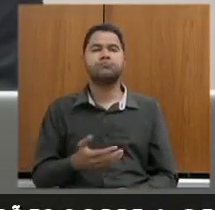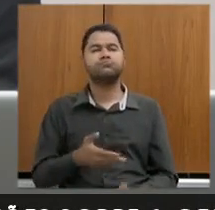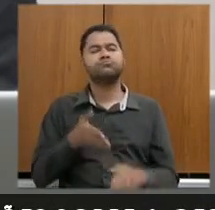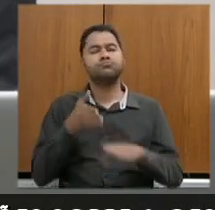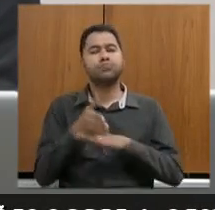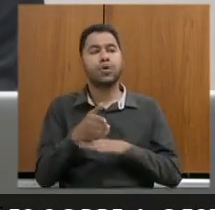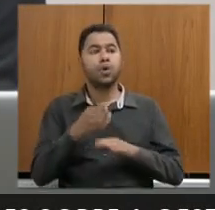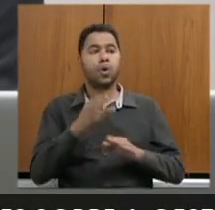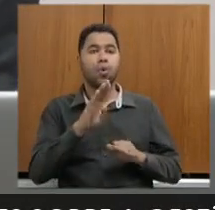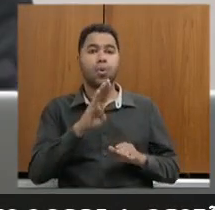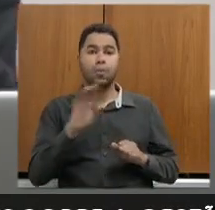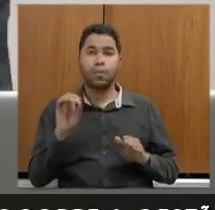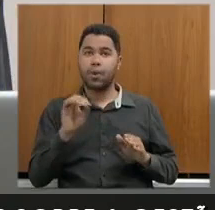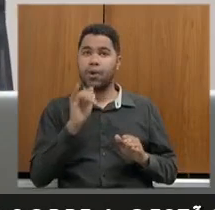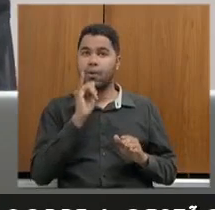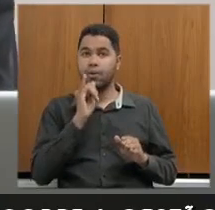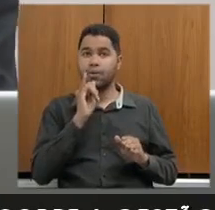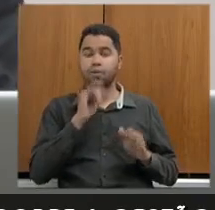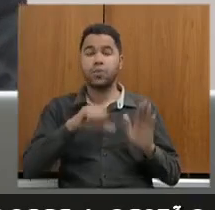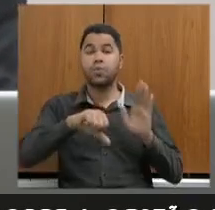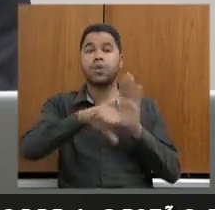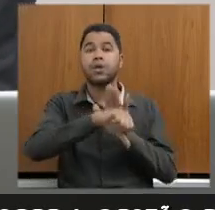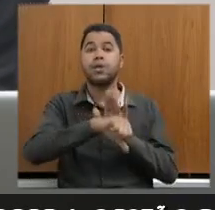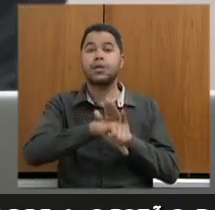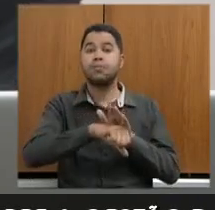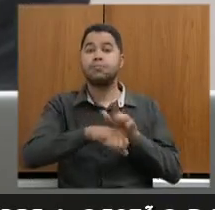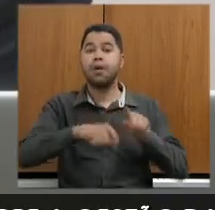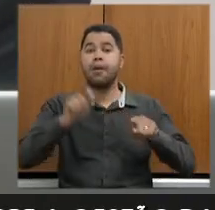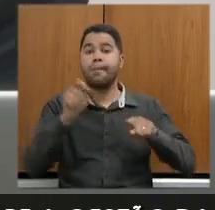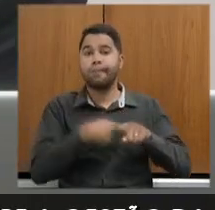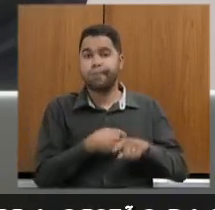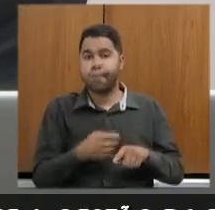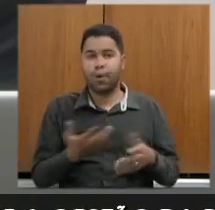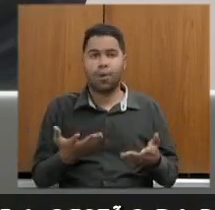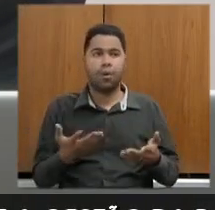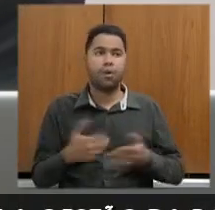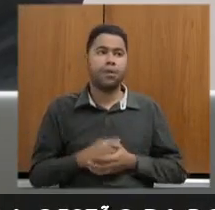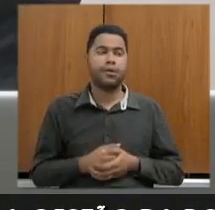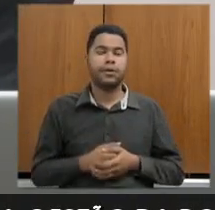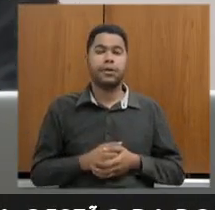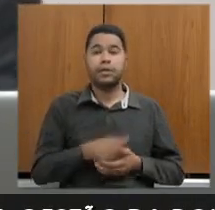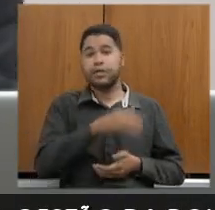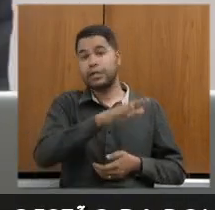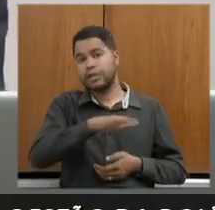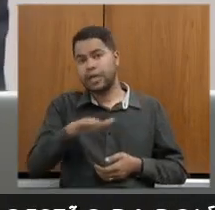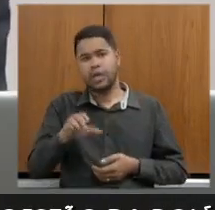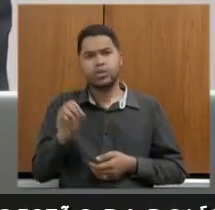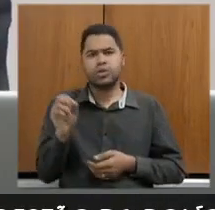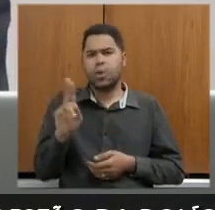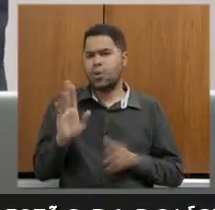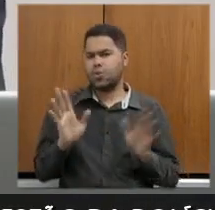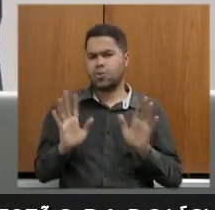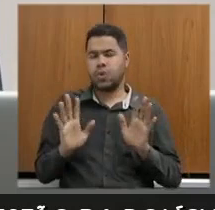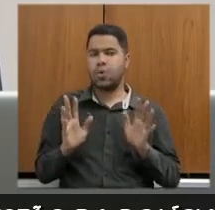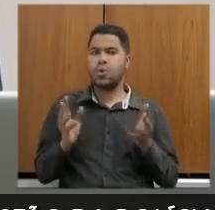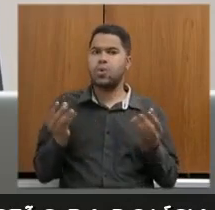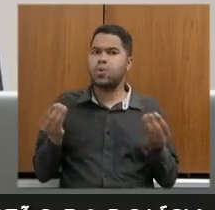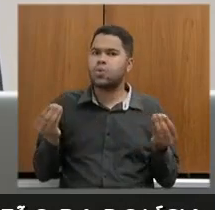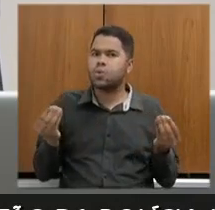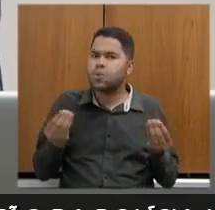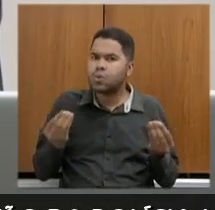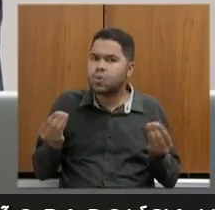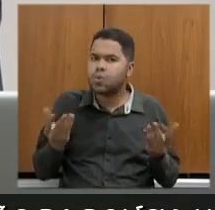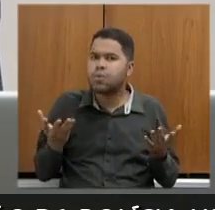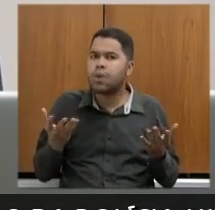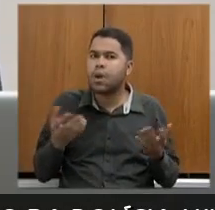e chega uma ocorrência da polícia militar por exemplo num crime sexual seja de um abuso de uma criança não como fazer